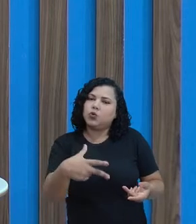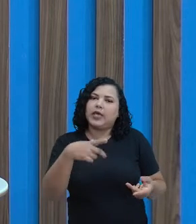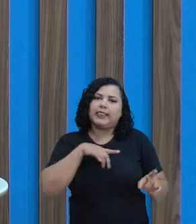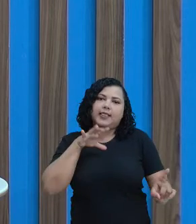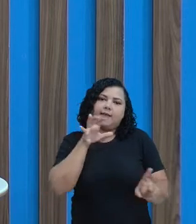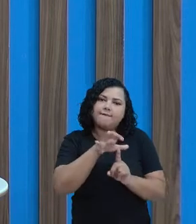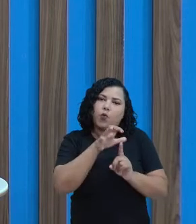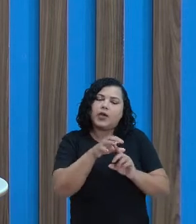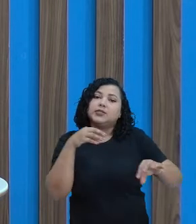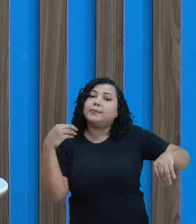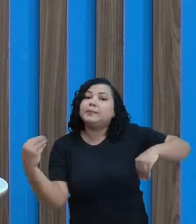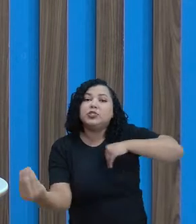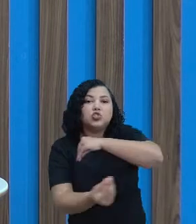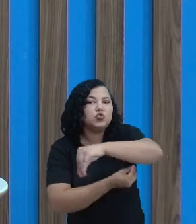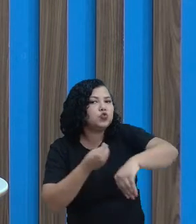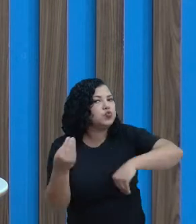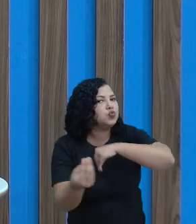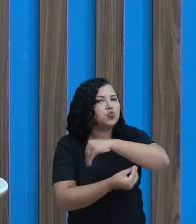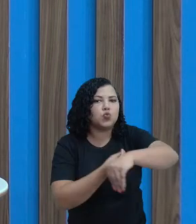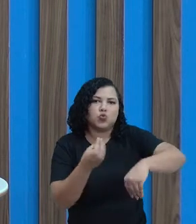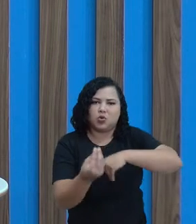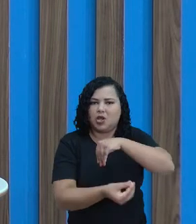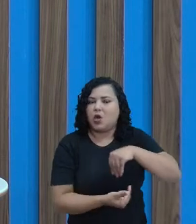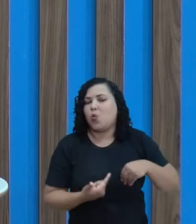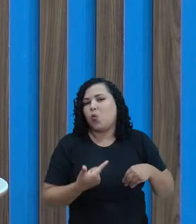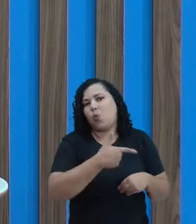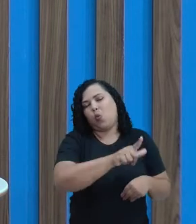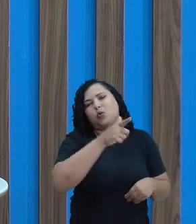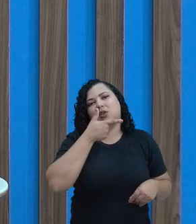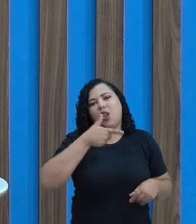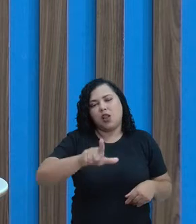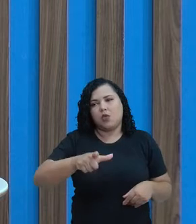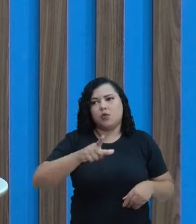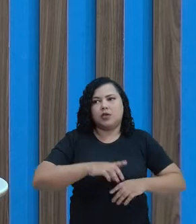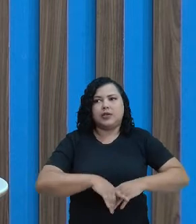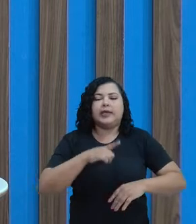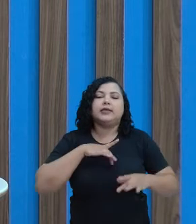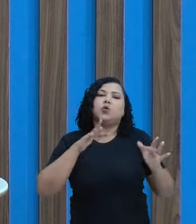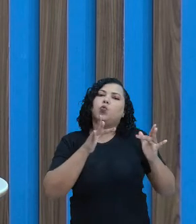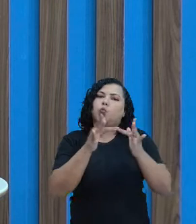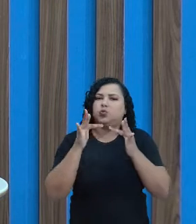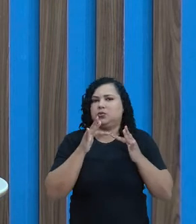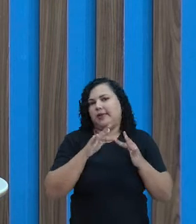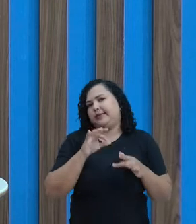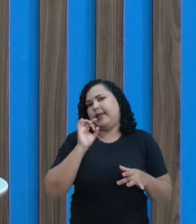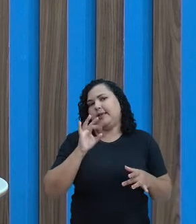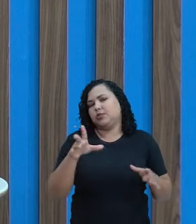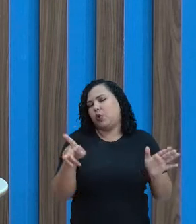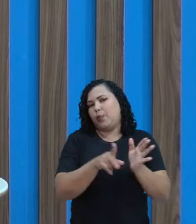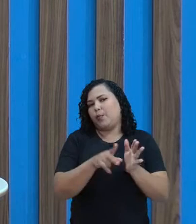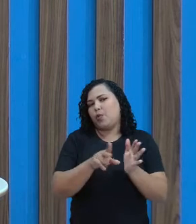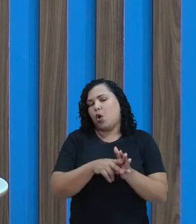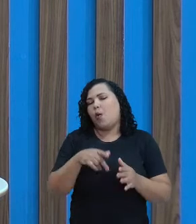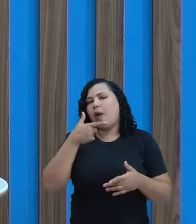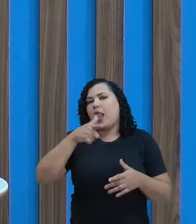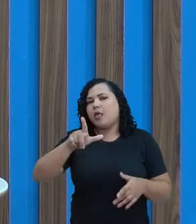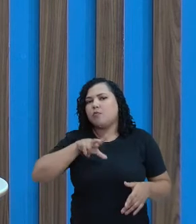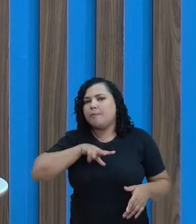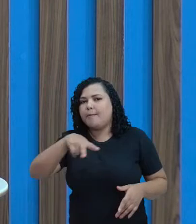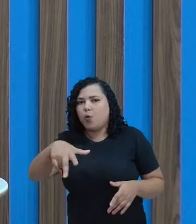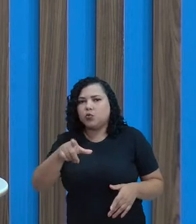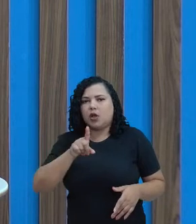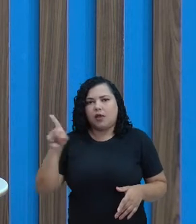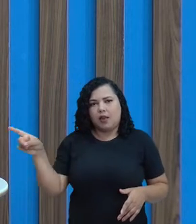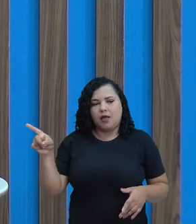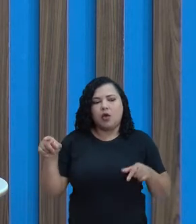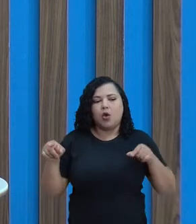essa influência também das outras línguas com as quais ele tem contato, né? Não é apenas a língua do